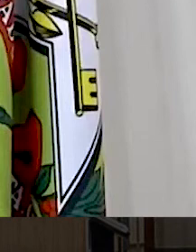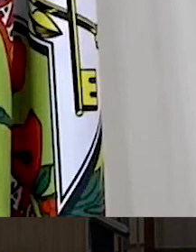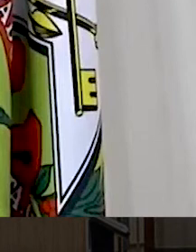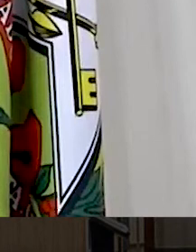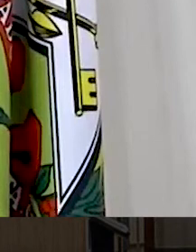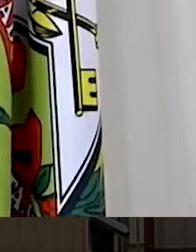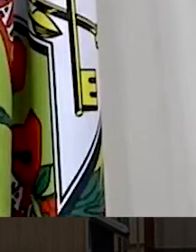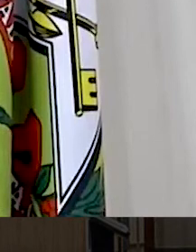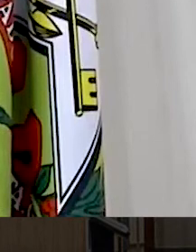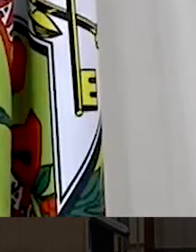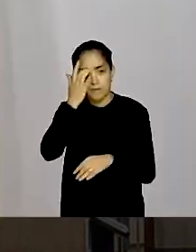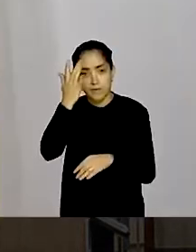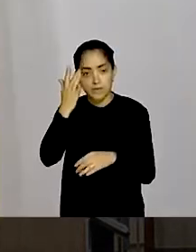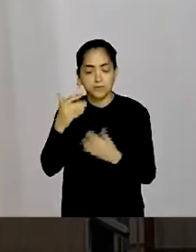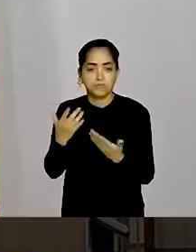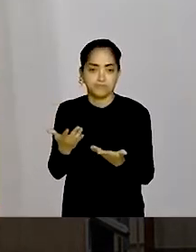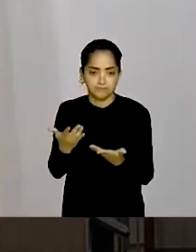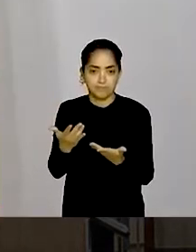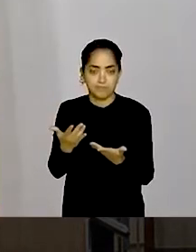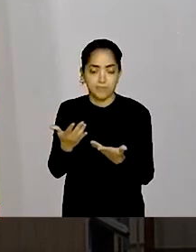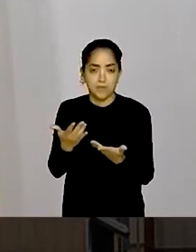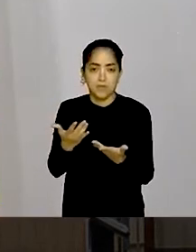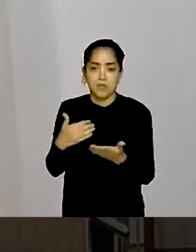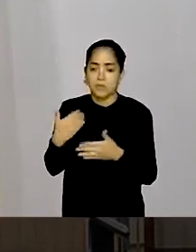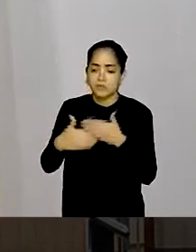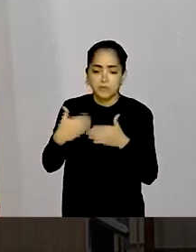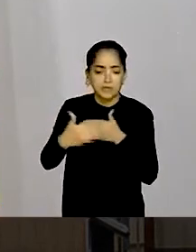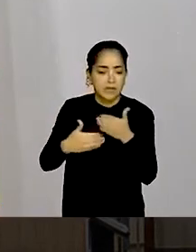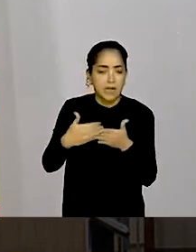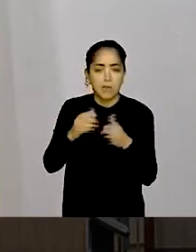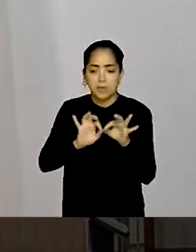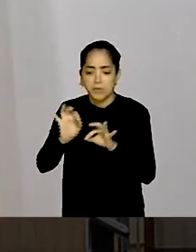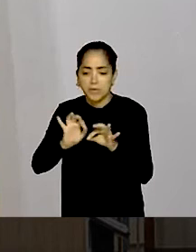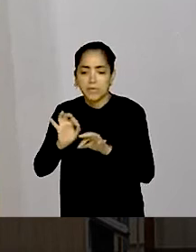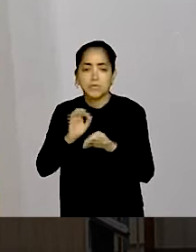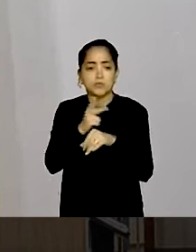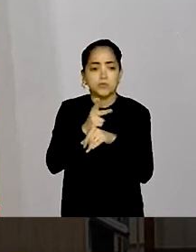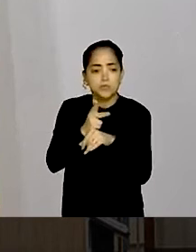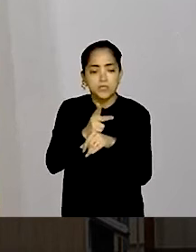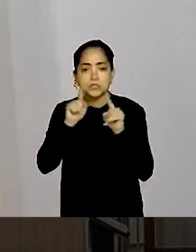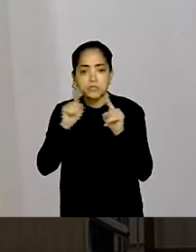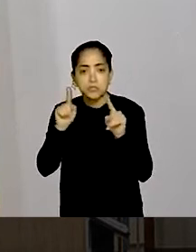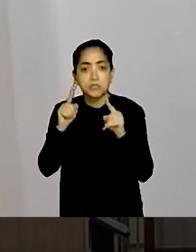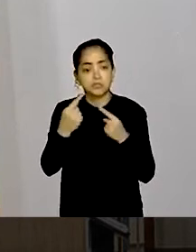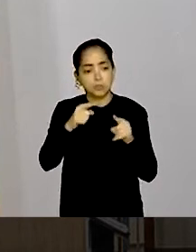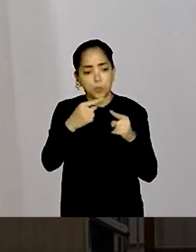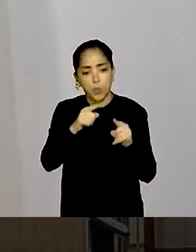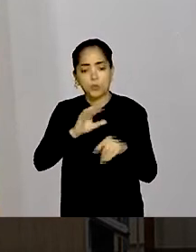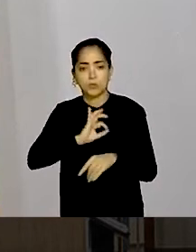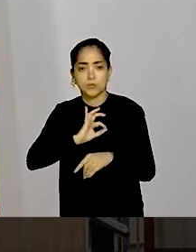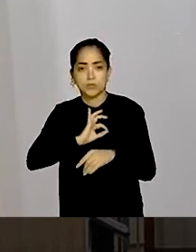a polícia é fácil. Pode ficar a vida inteira lá fazendo videozinho criticando a polícia, porque a polícia só vai olhar e